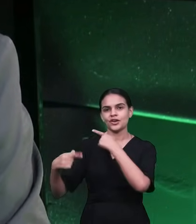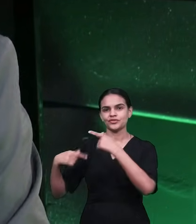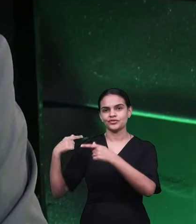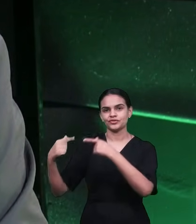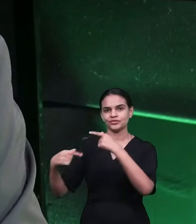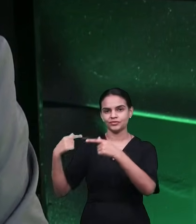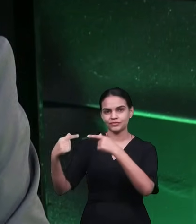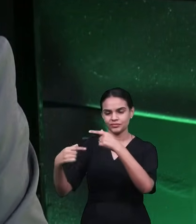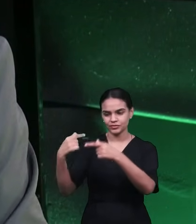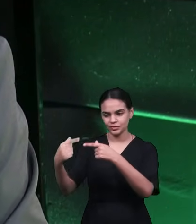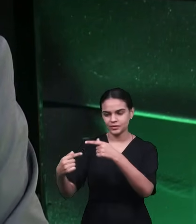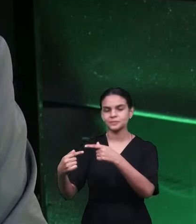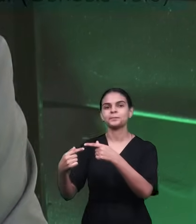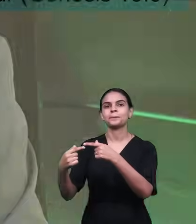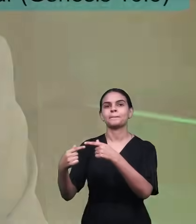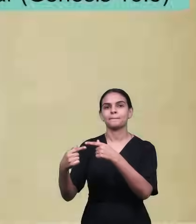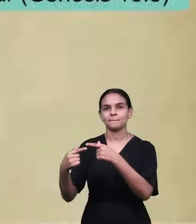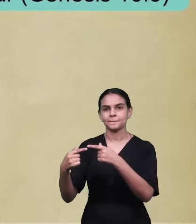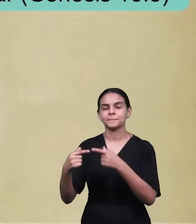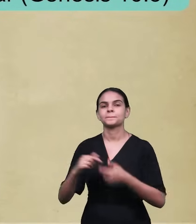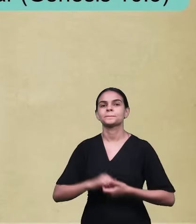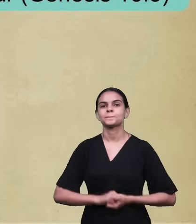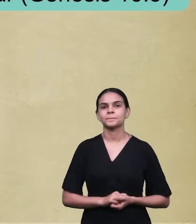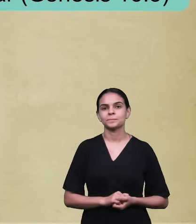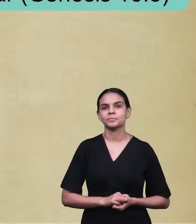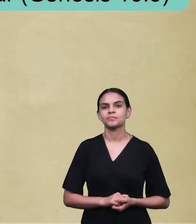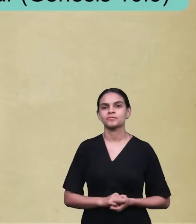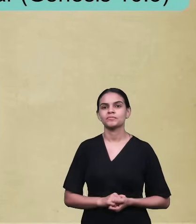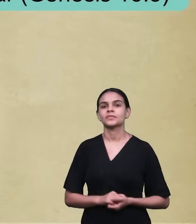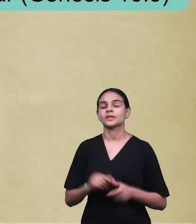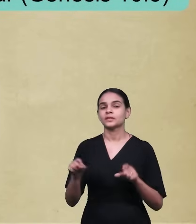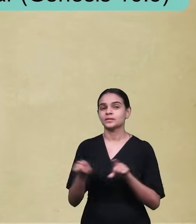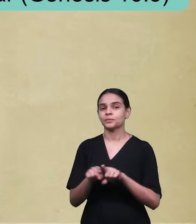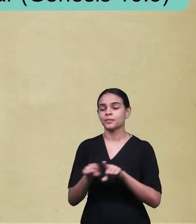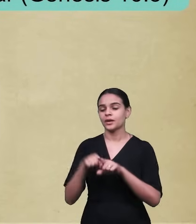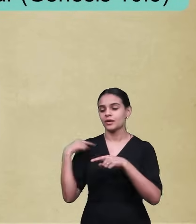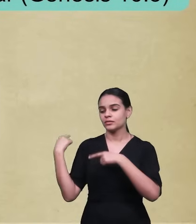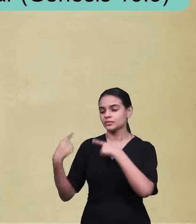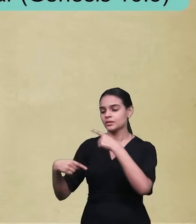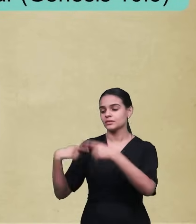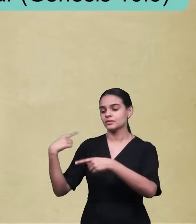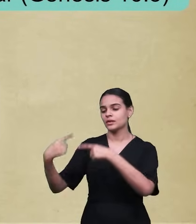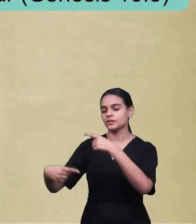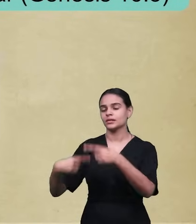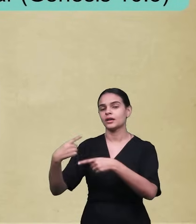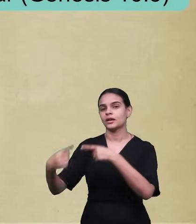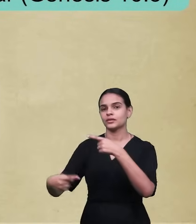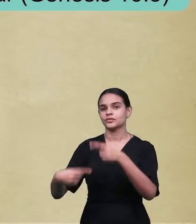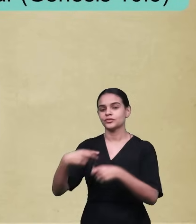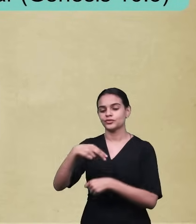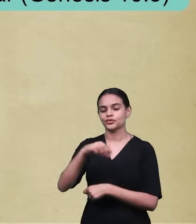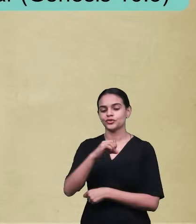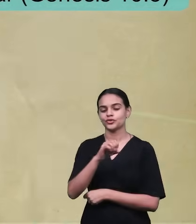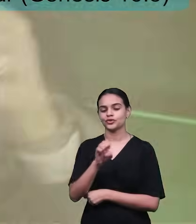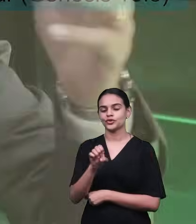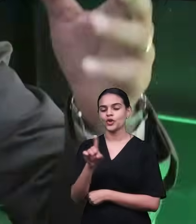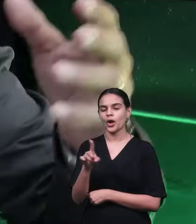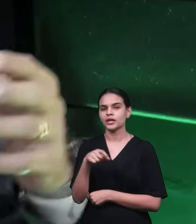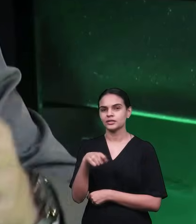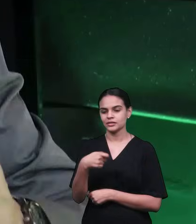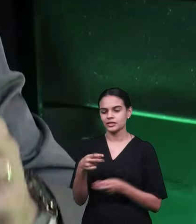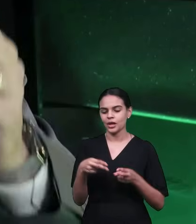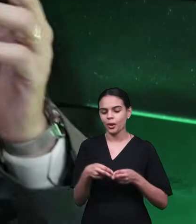Há o detalhe aqui que também nesse período da morte de Afarxade, que é um dos descendentes de Noé ali, que mostra aí cronologicamente que a transmissão